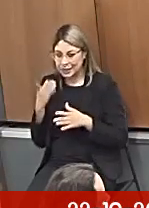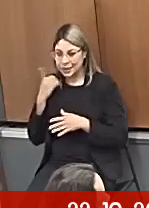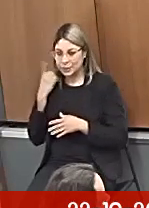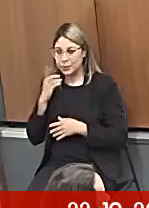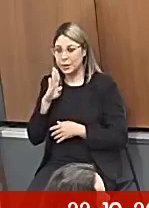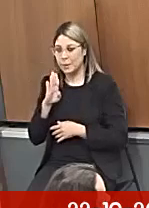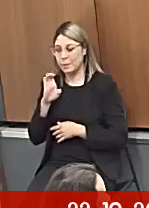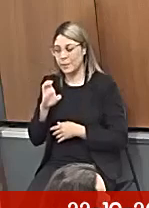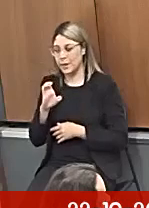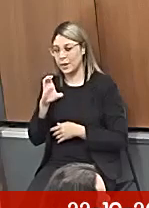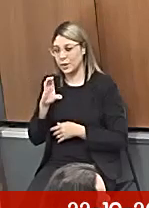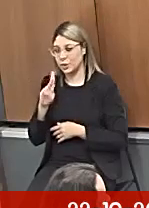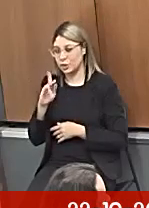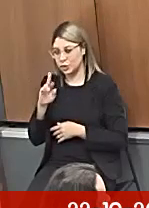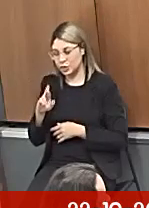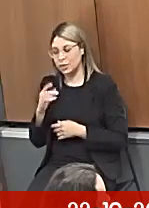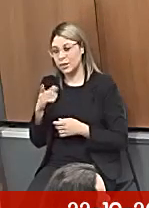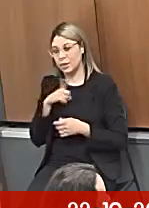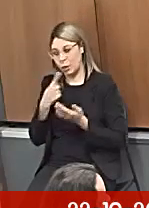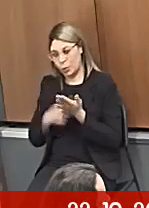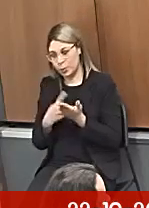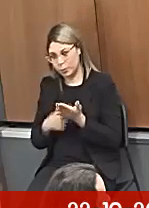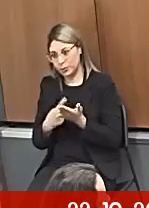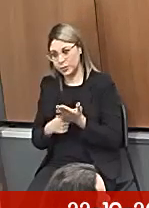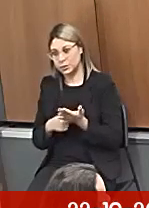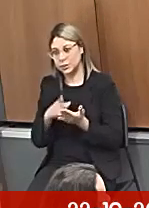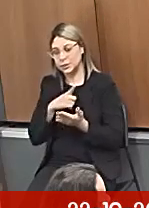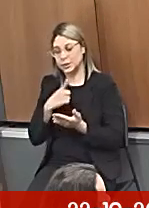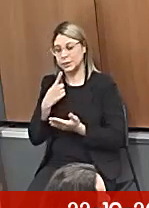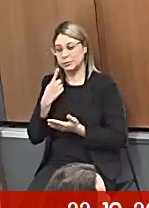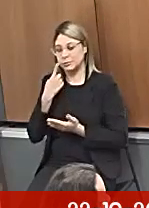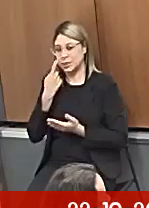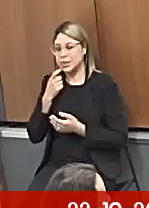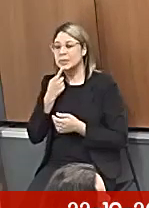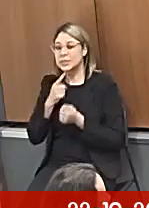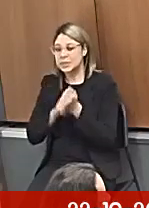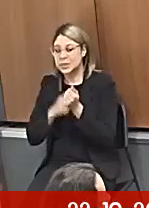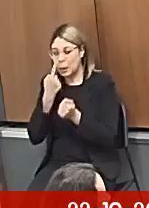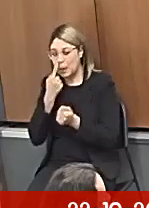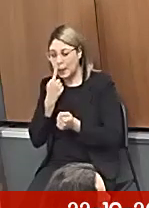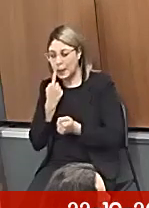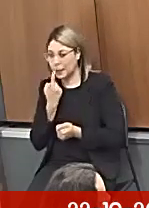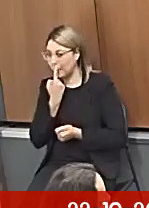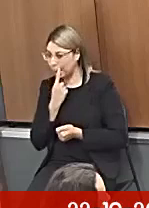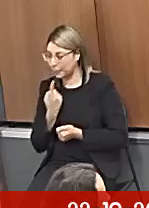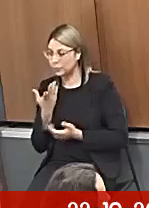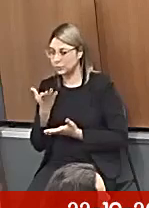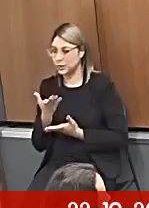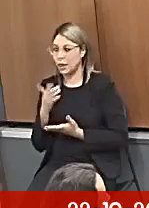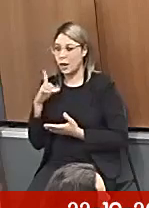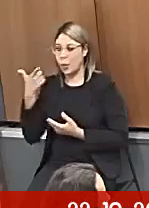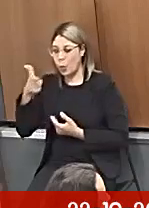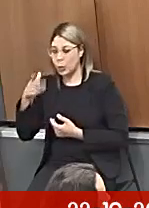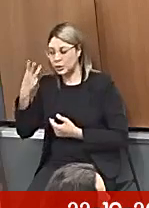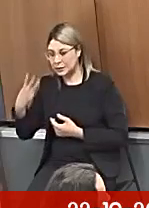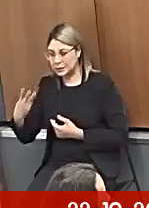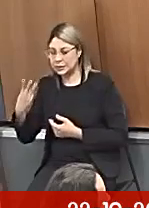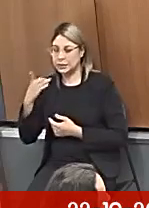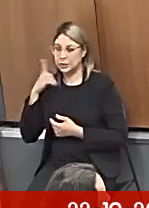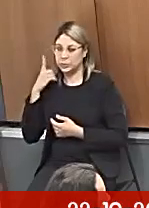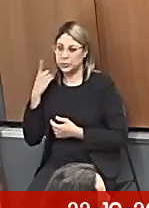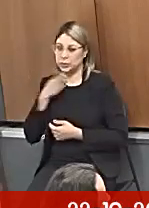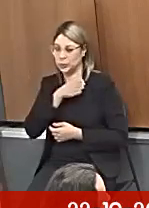deputado Bexi teve um compromisso que ele está com sangramento no nariz e os outros 3 deputados foram num evento que está tendo